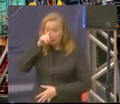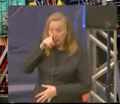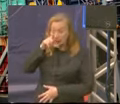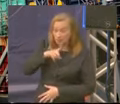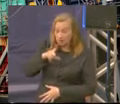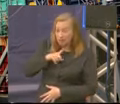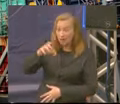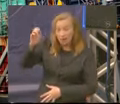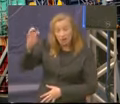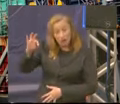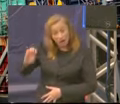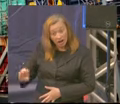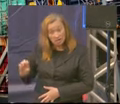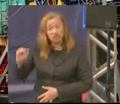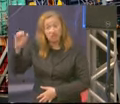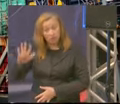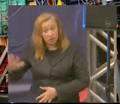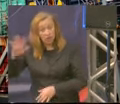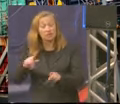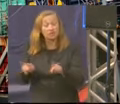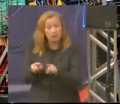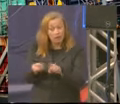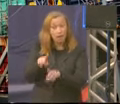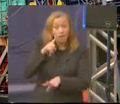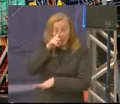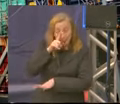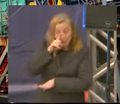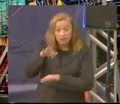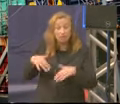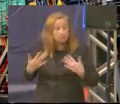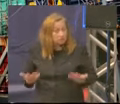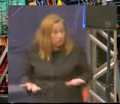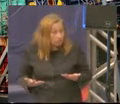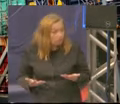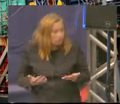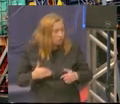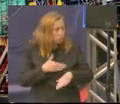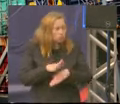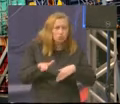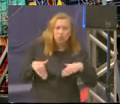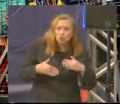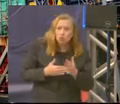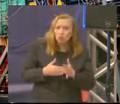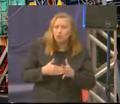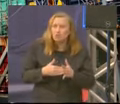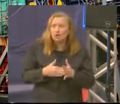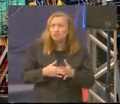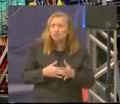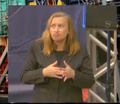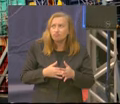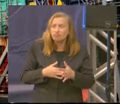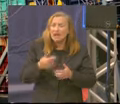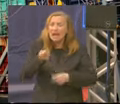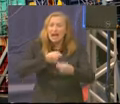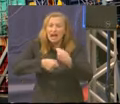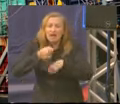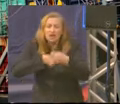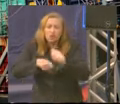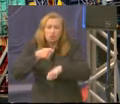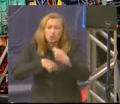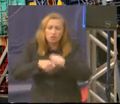leste da Europa também é muito arriscado, e aí, então, toda a economia está